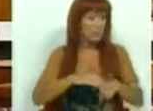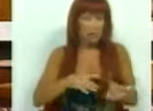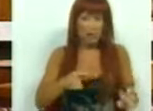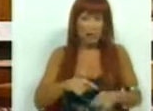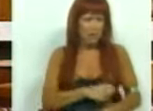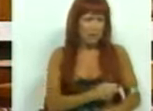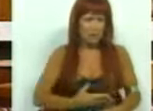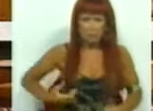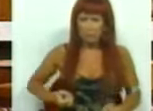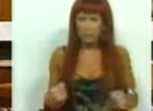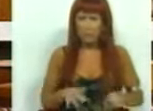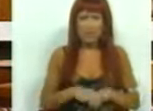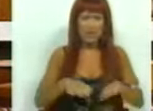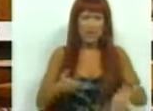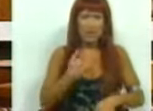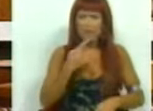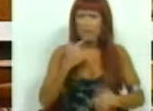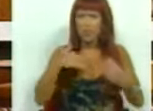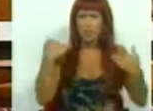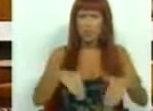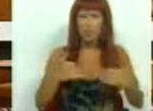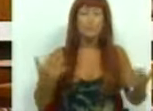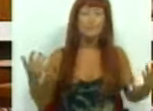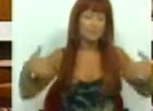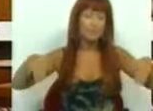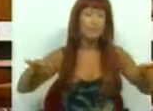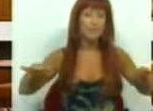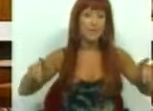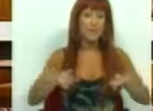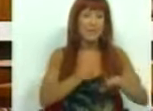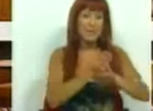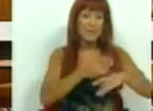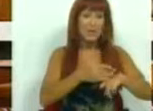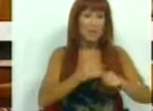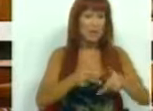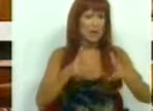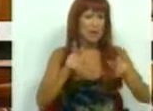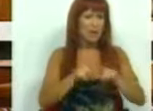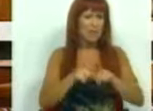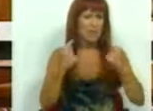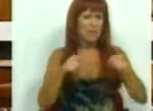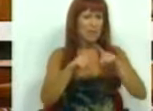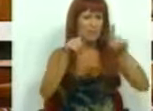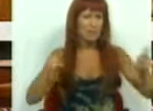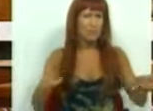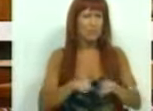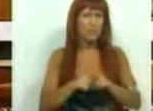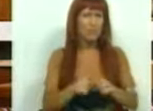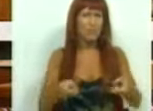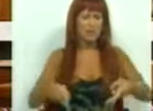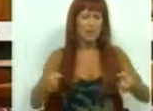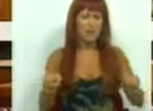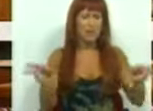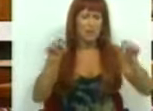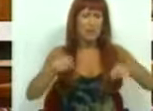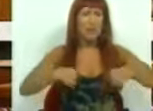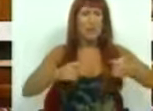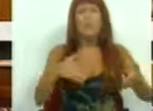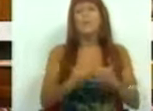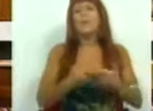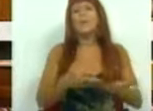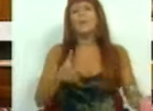desemprego e por brutais níveis de endividamento. Porém, este setor não está alicerçado num quadro jurídico regulador próprio, que lhe